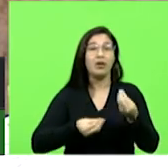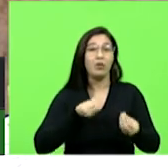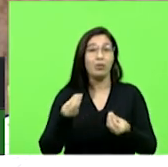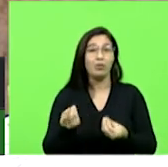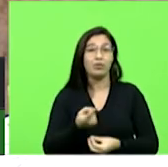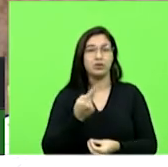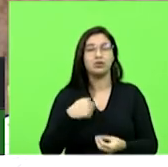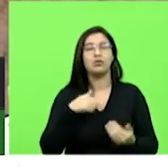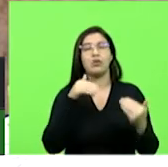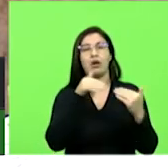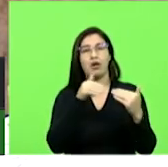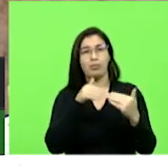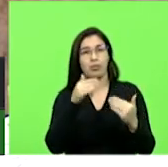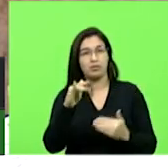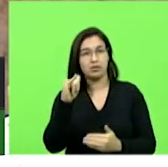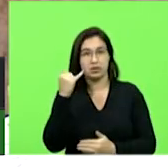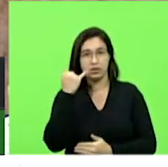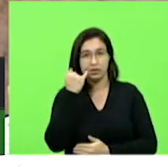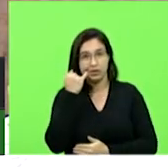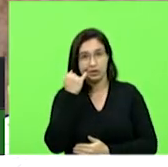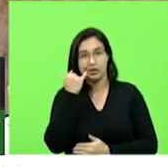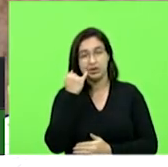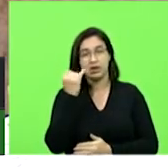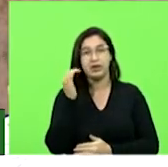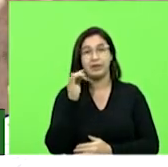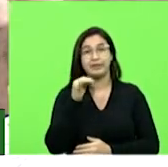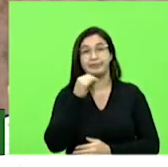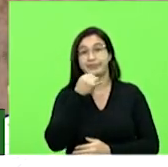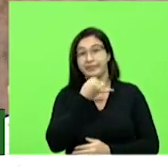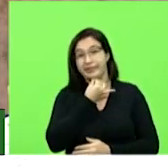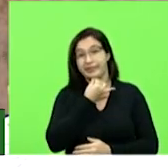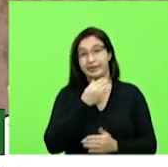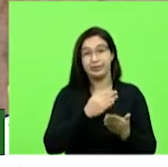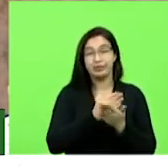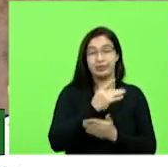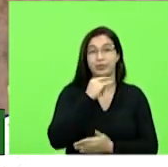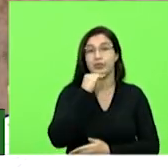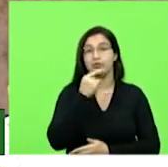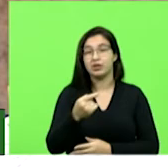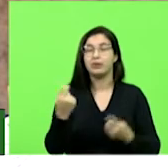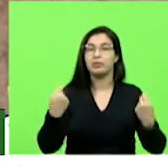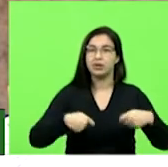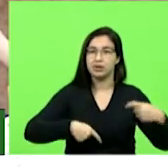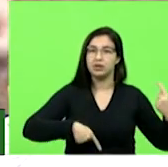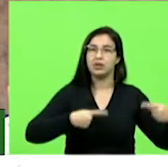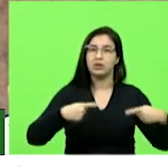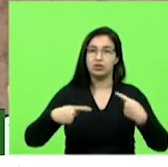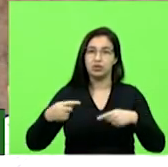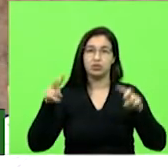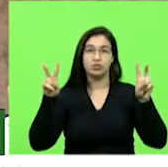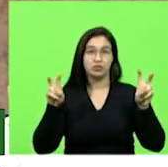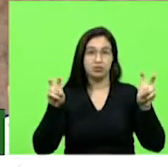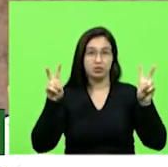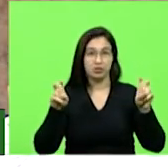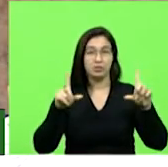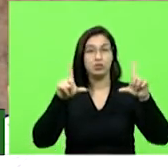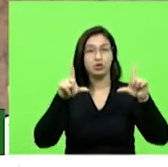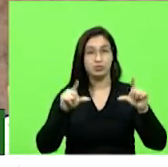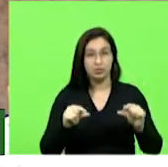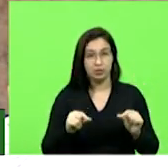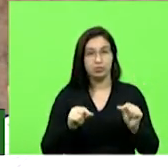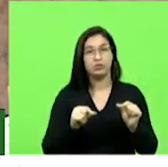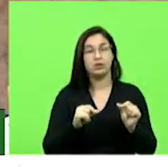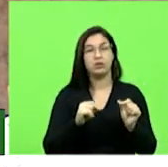apoia a sua proposta. Lamento que não tenha sido aprovado. A gente tem que discutir esse tipo de proposta. Nós temos que reduzir carga tributária,